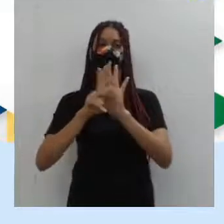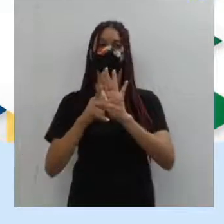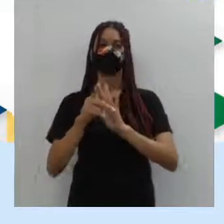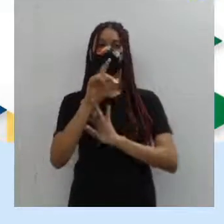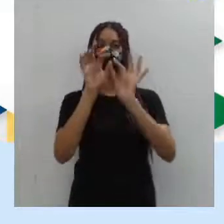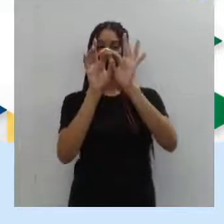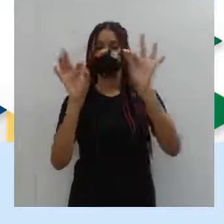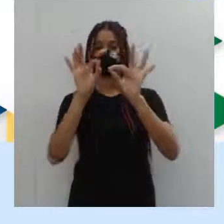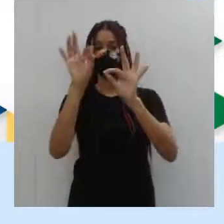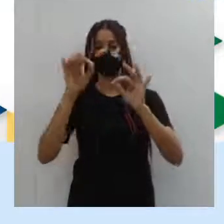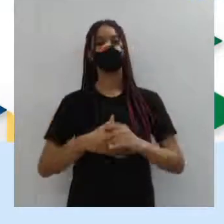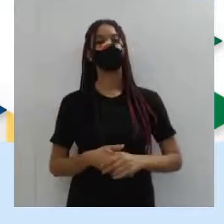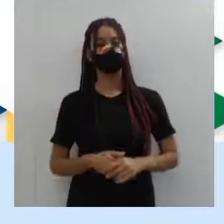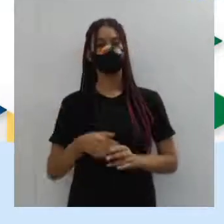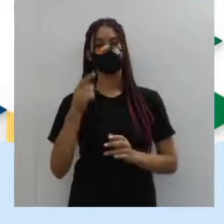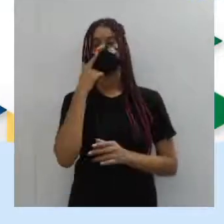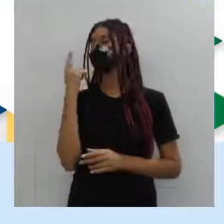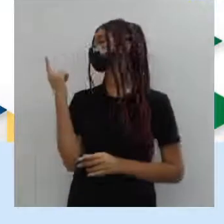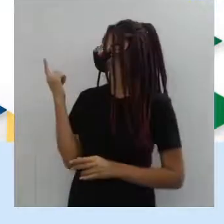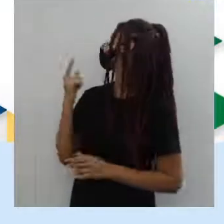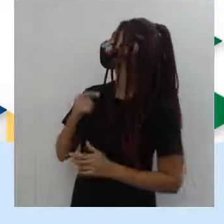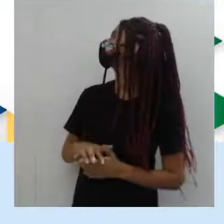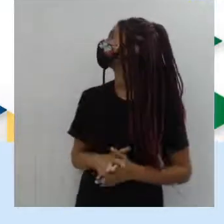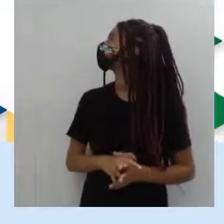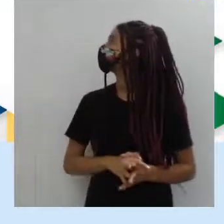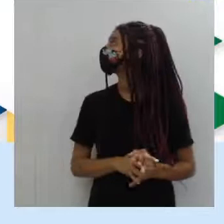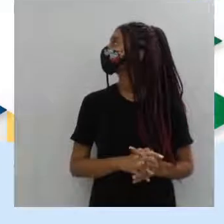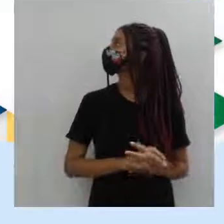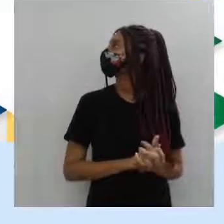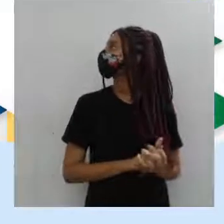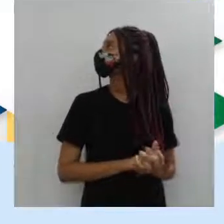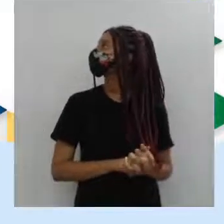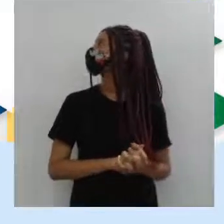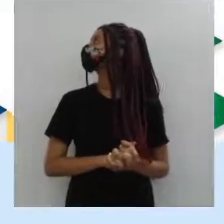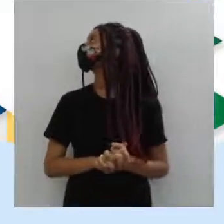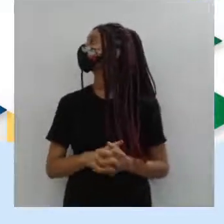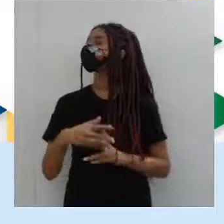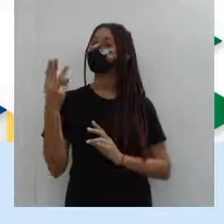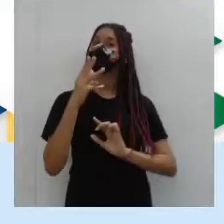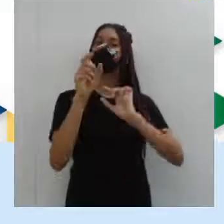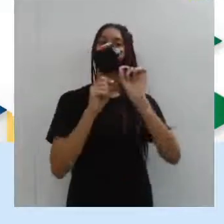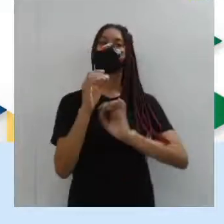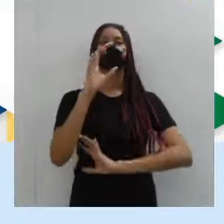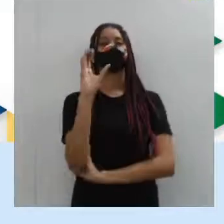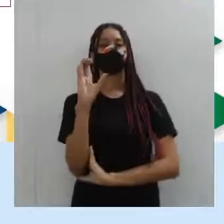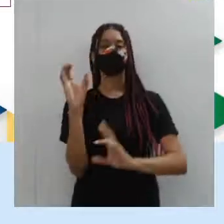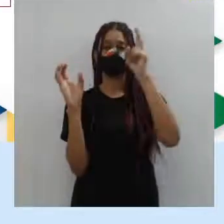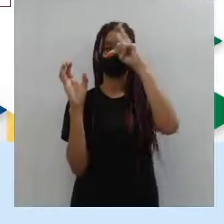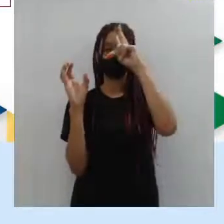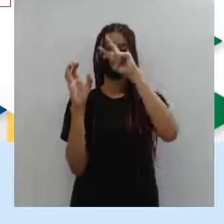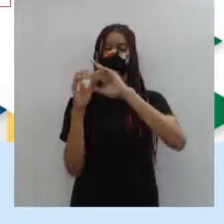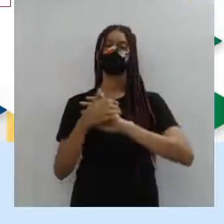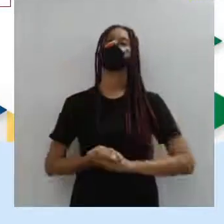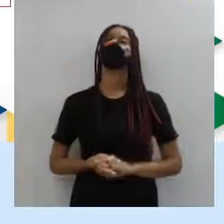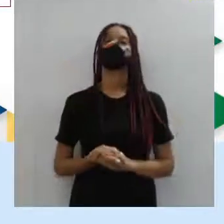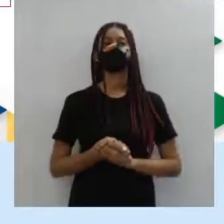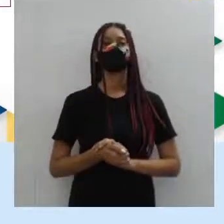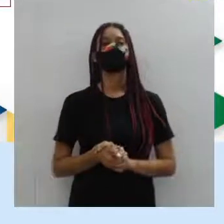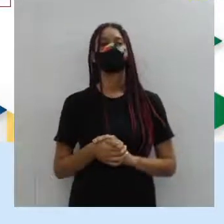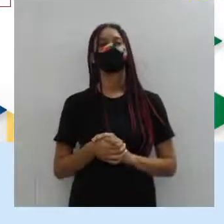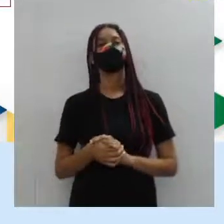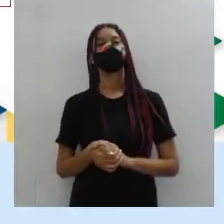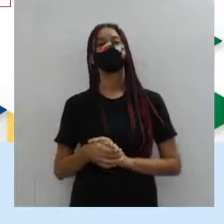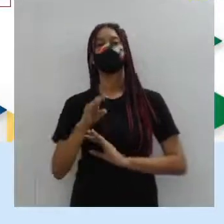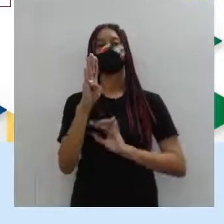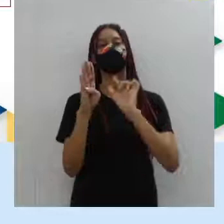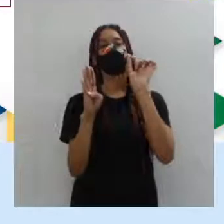comigo o exemplo, ó, no slide, preste atenção. Terceira proporcional é a letra C, lembra dela? E B